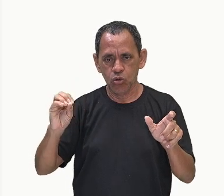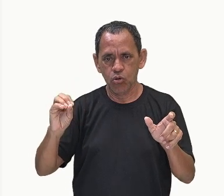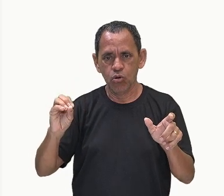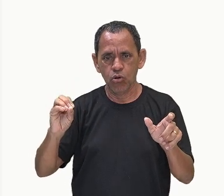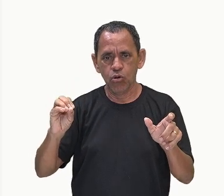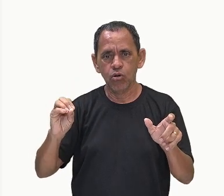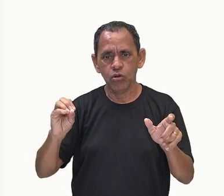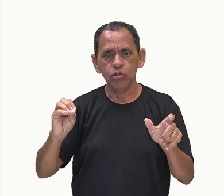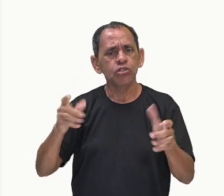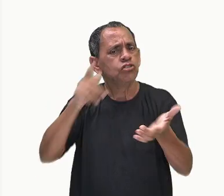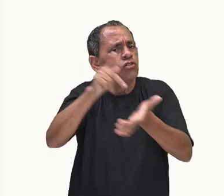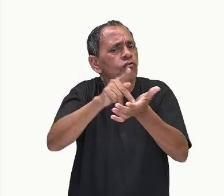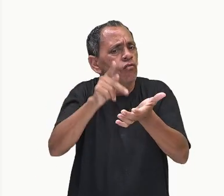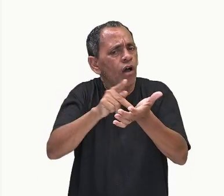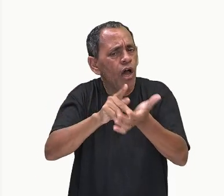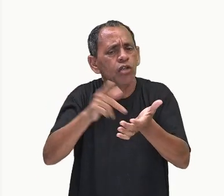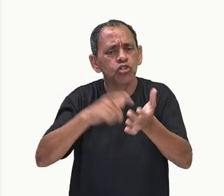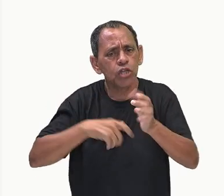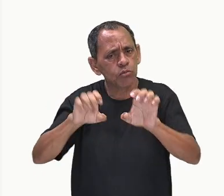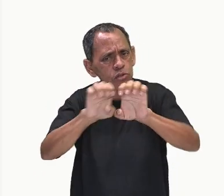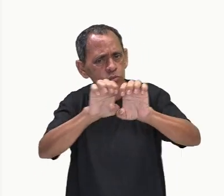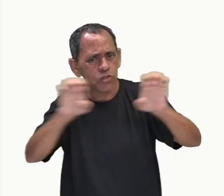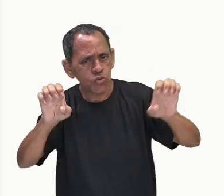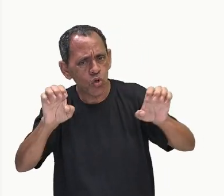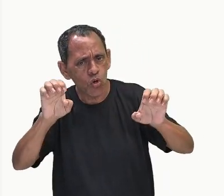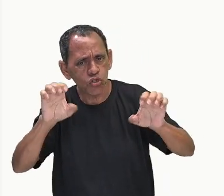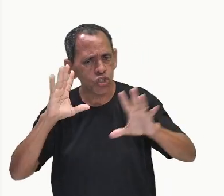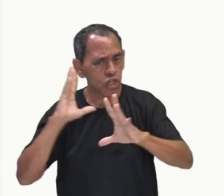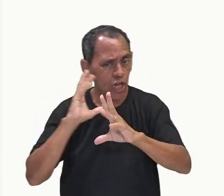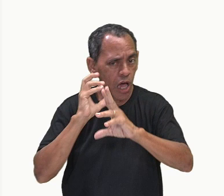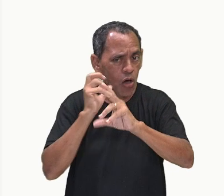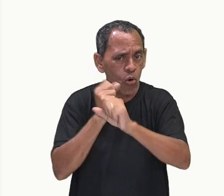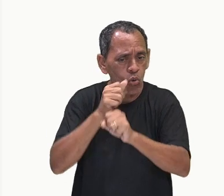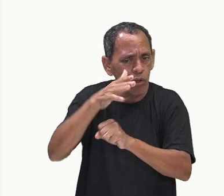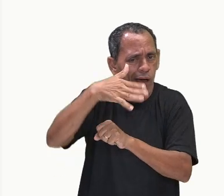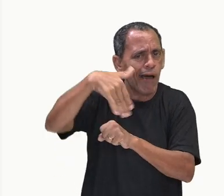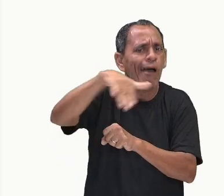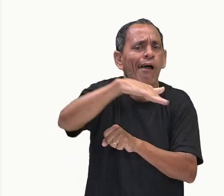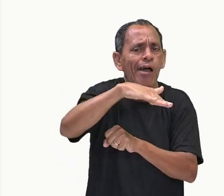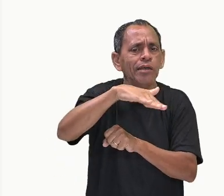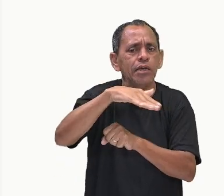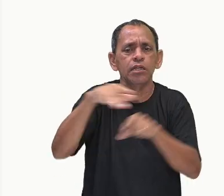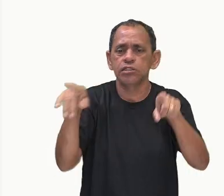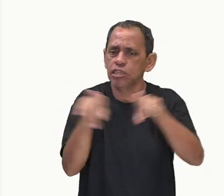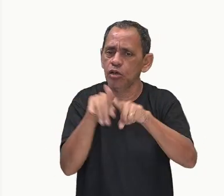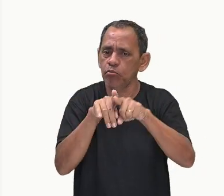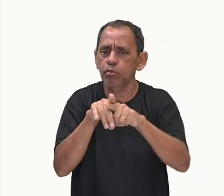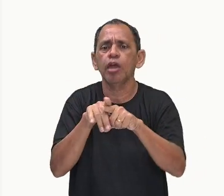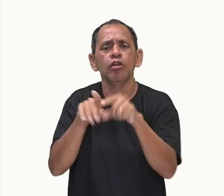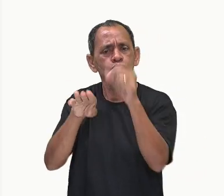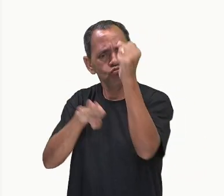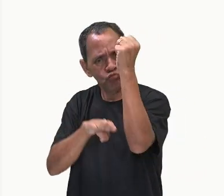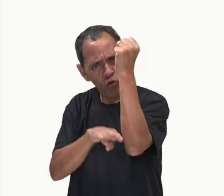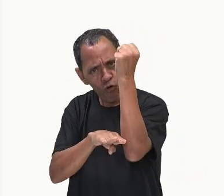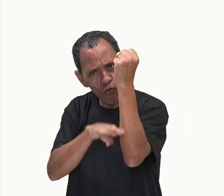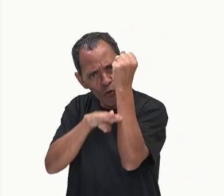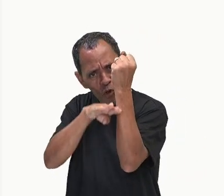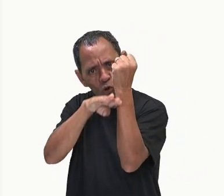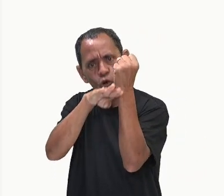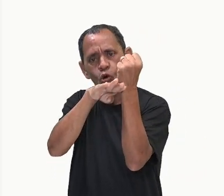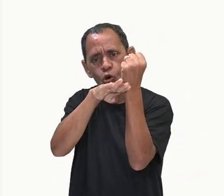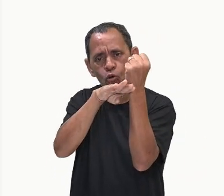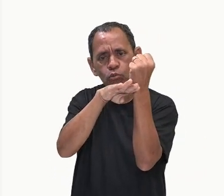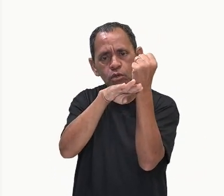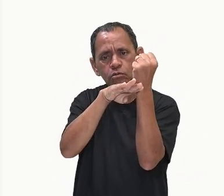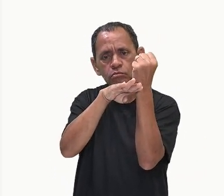expressões que calculam a sua área, nós também temos expressões que calculam o volume do cilindro E para